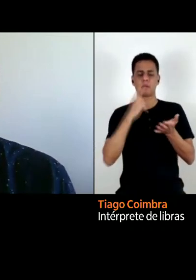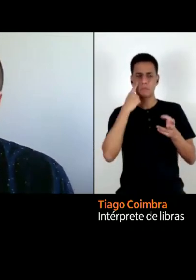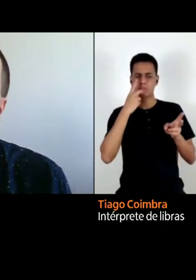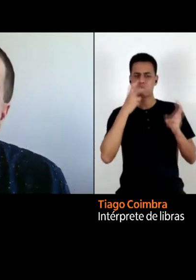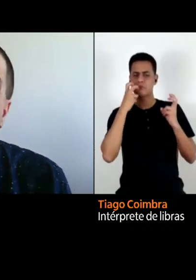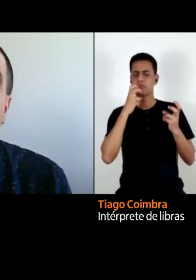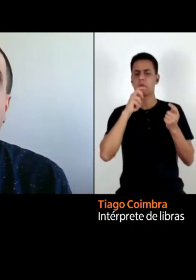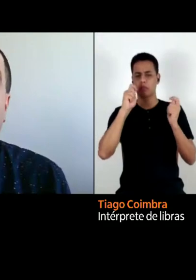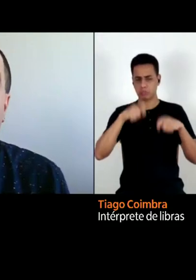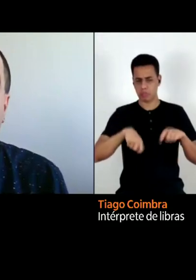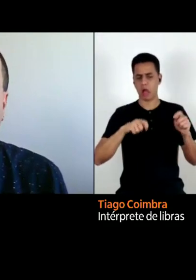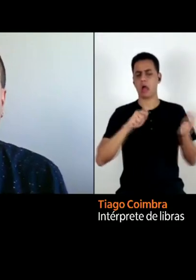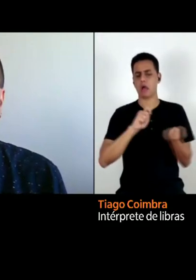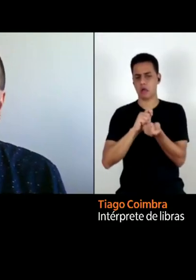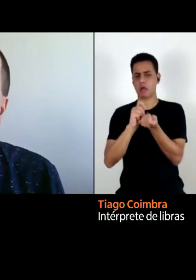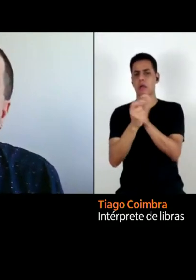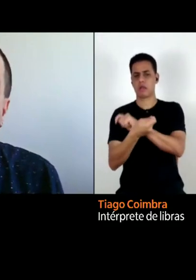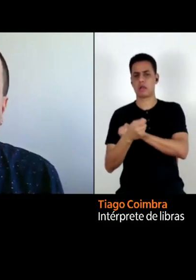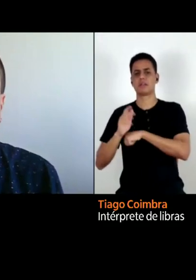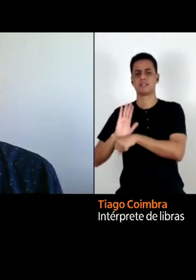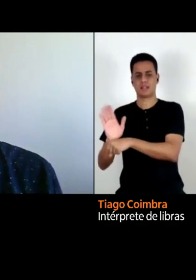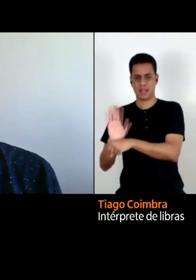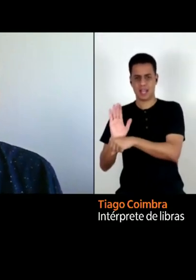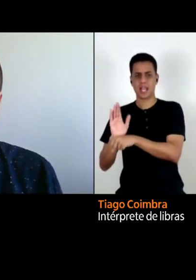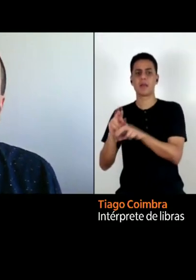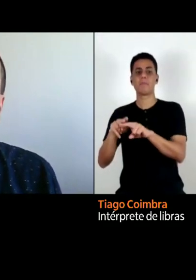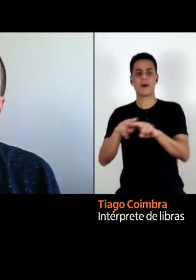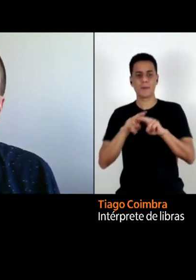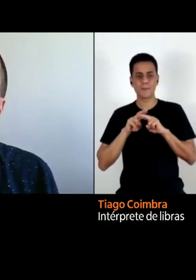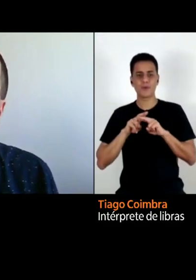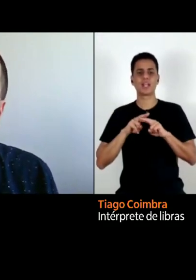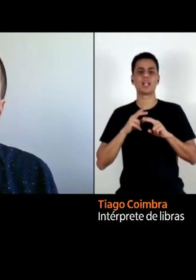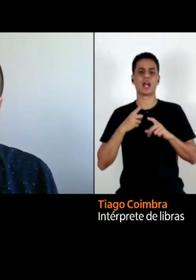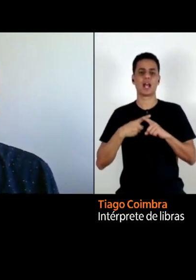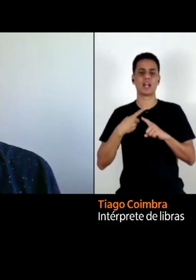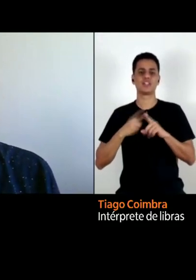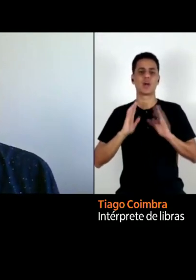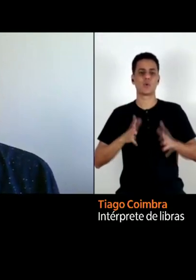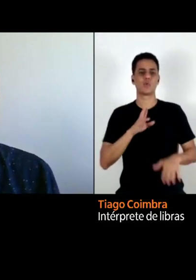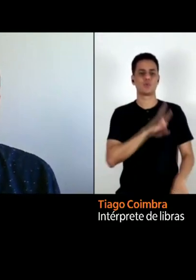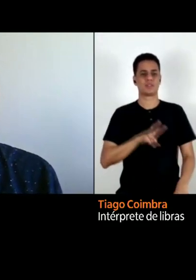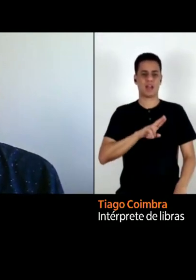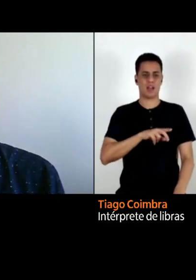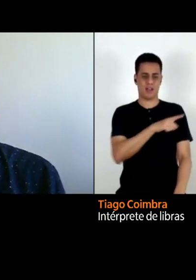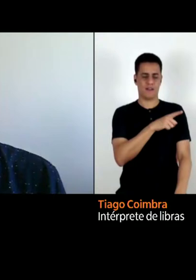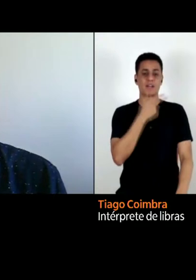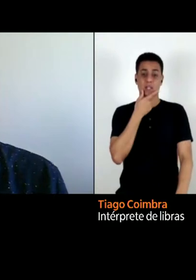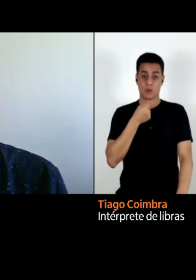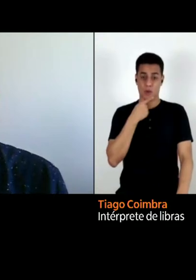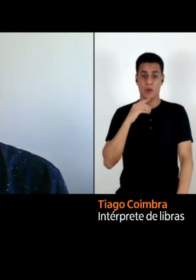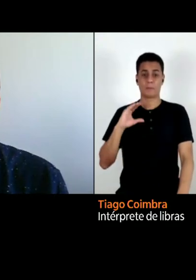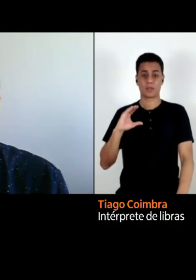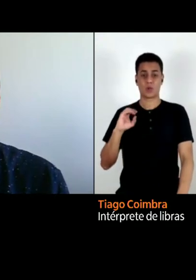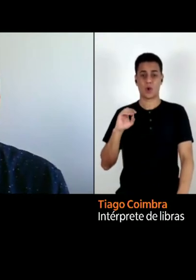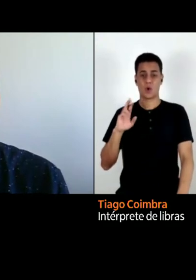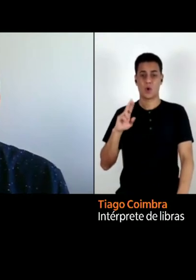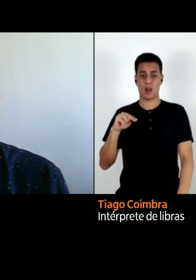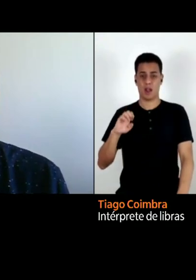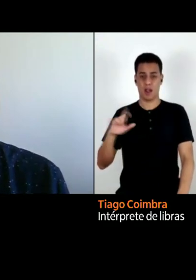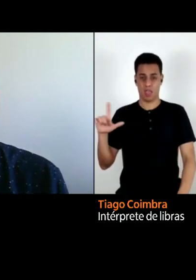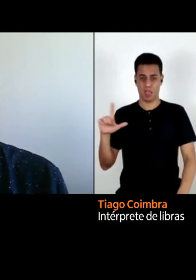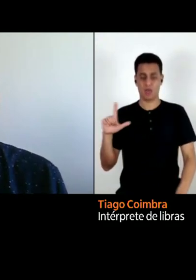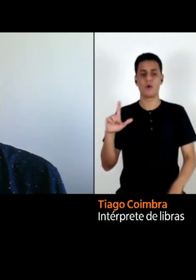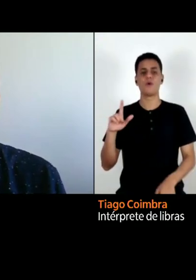reapropriação que já praticava em seu campo plástico, Joseph Cornell converteu seu culto